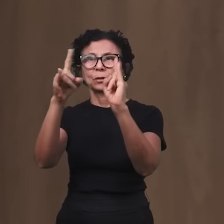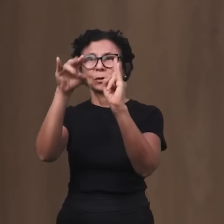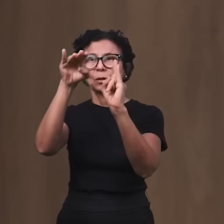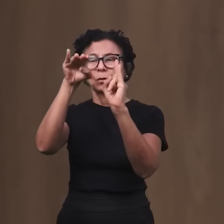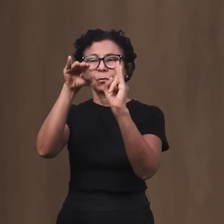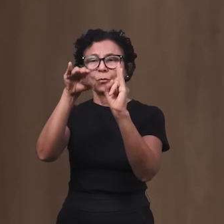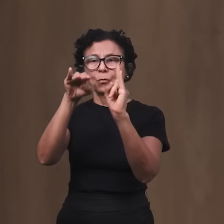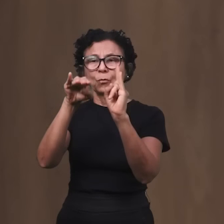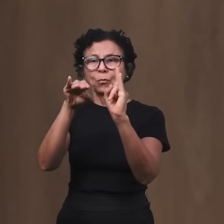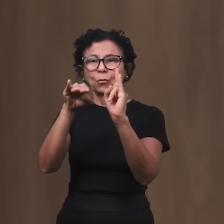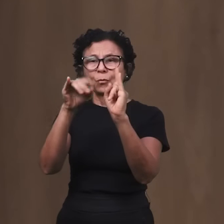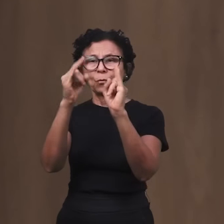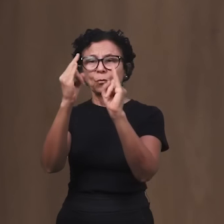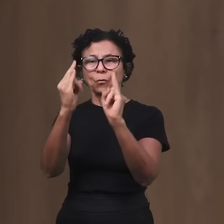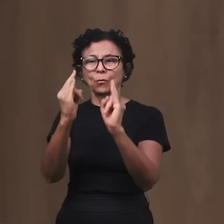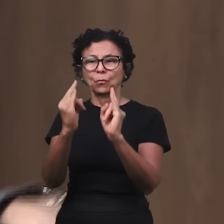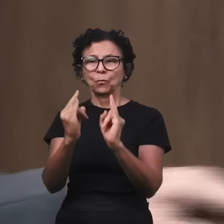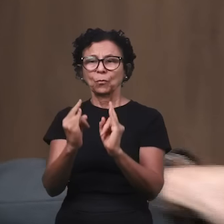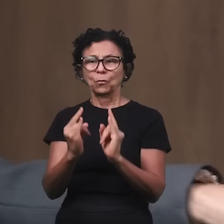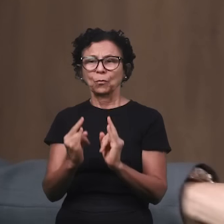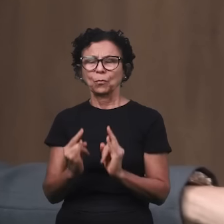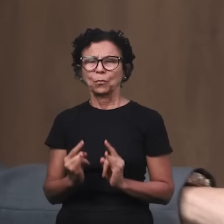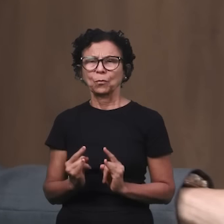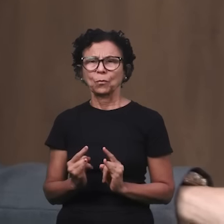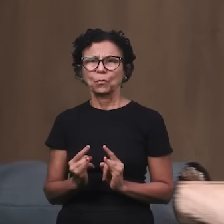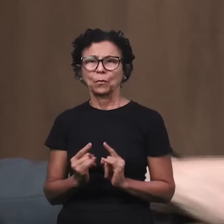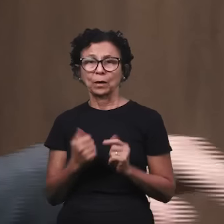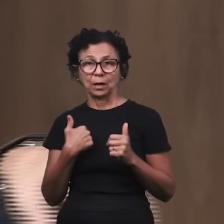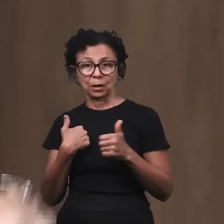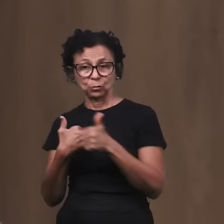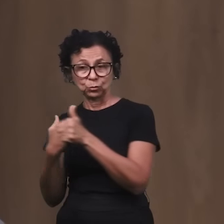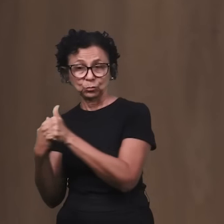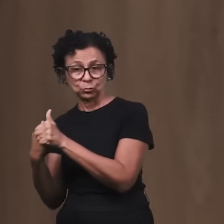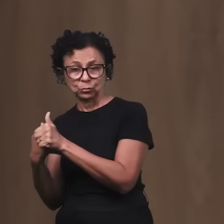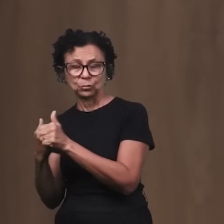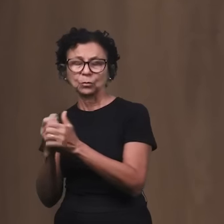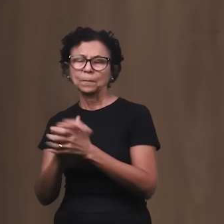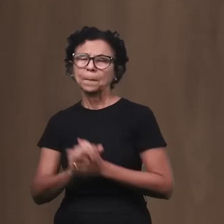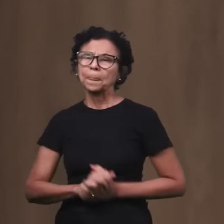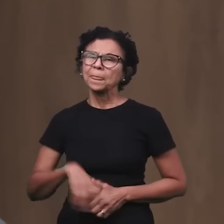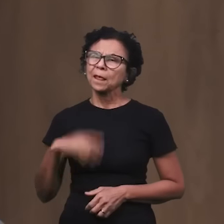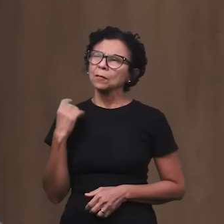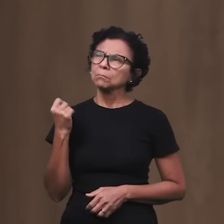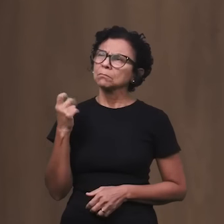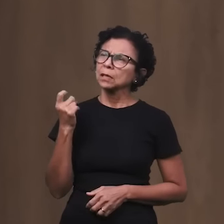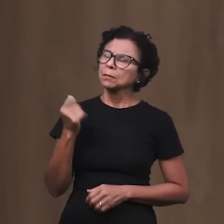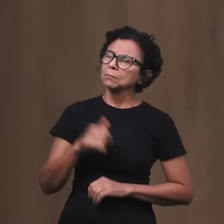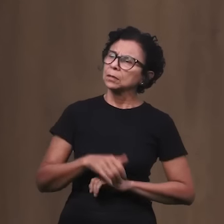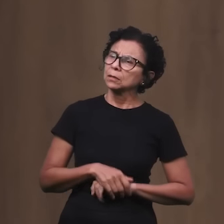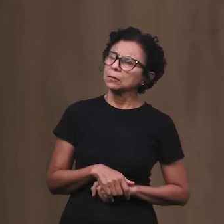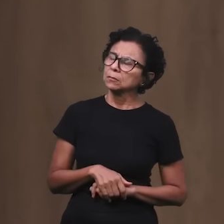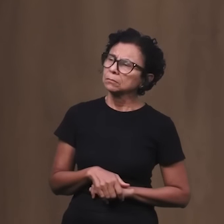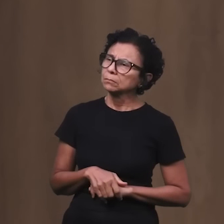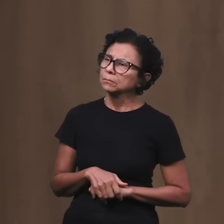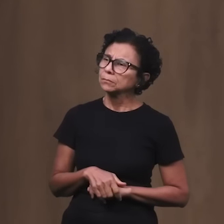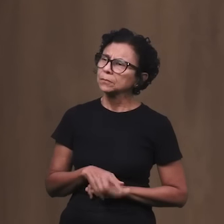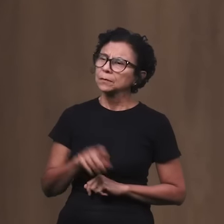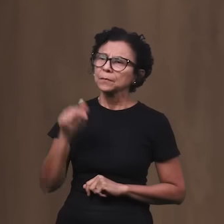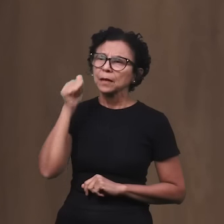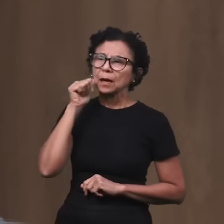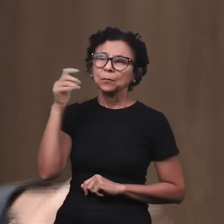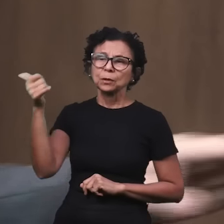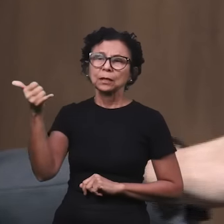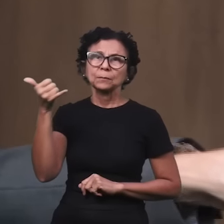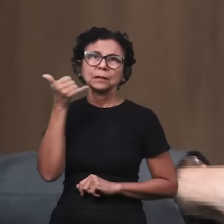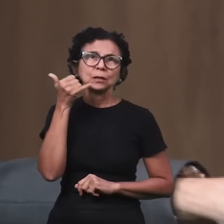depois, essa senhora me liga, de Gramado. Eu falei assim, você foi de carro? Não, eu fui de